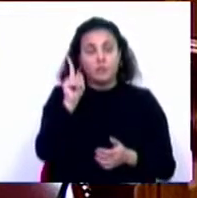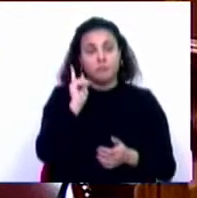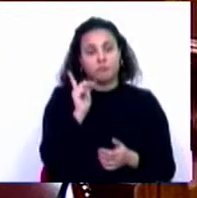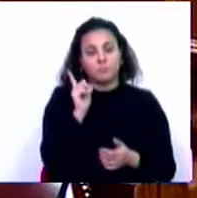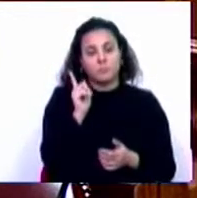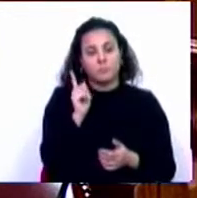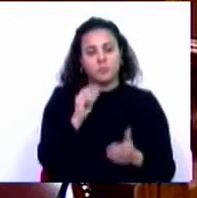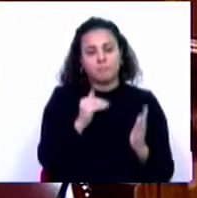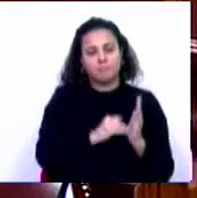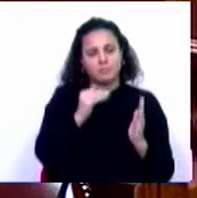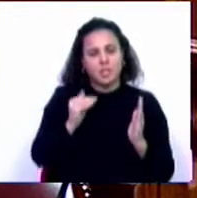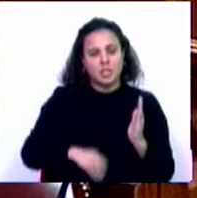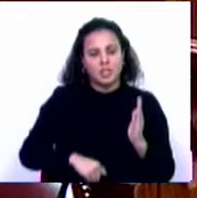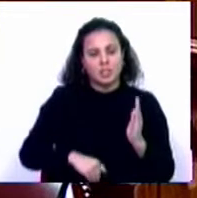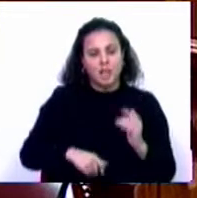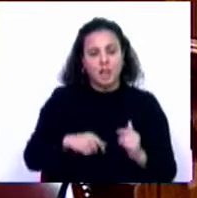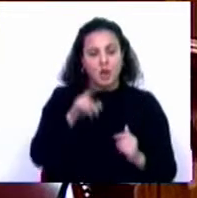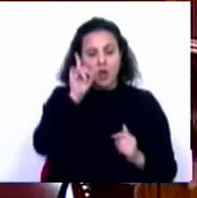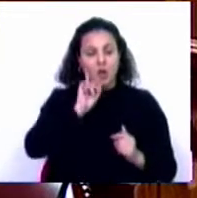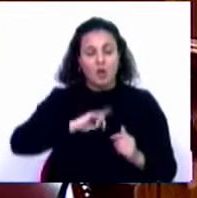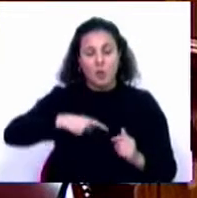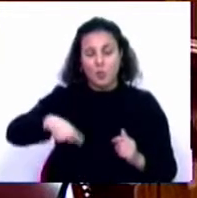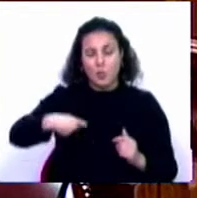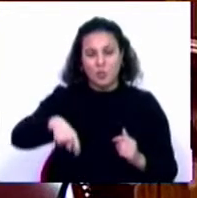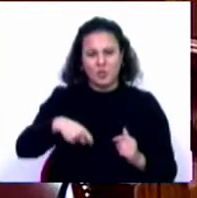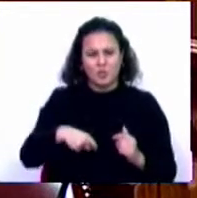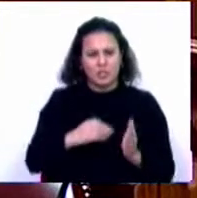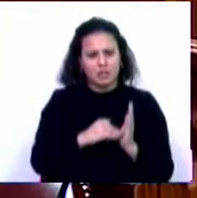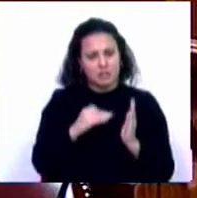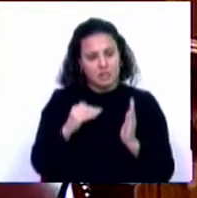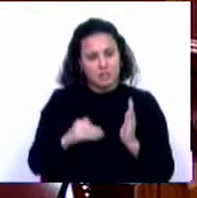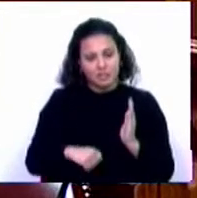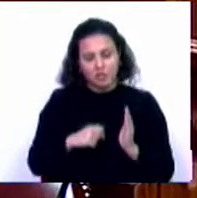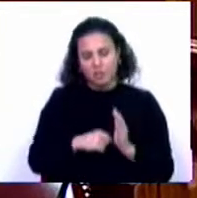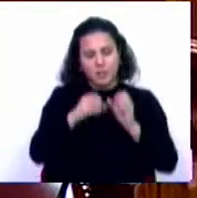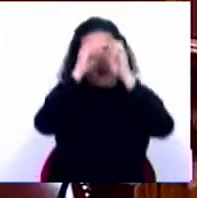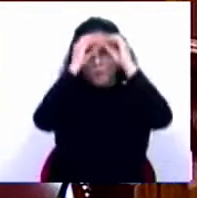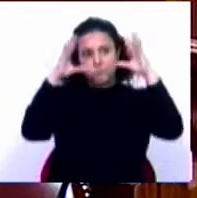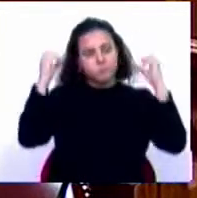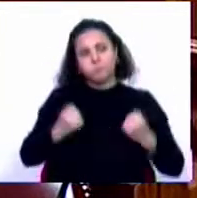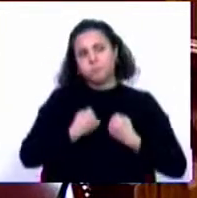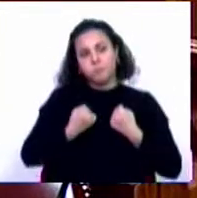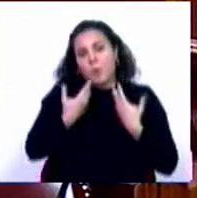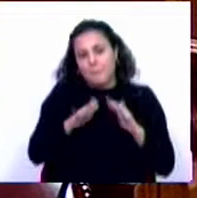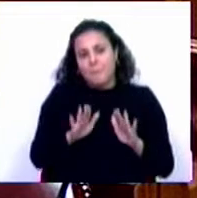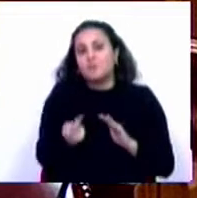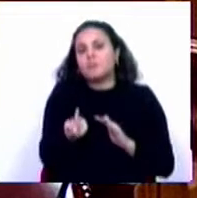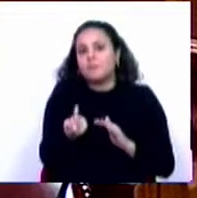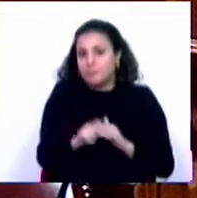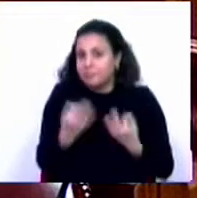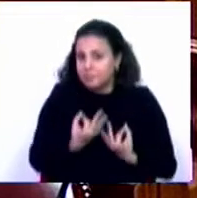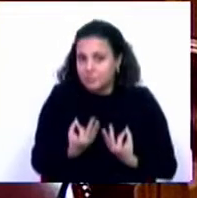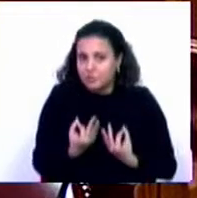assinado de cruz, que é uma coisa também inimaginável, mas pode acontecer. Portanto, Sr. Presidente, nós não podemos acompanhar uma